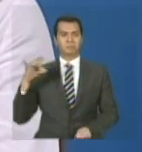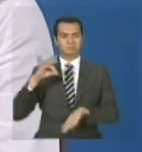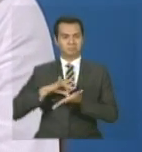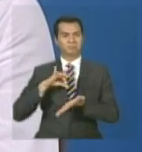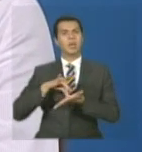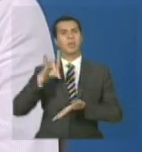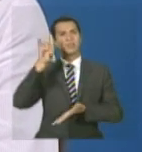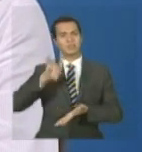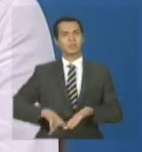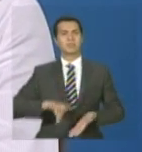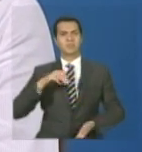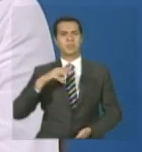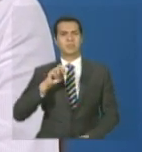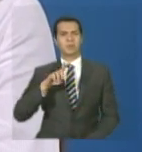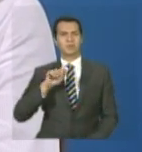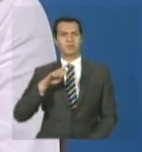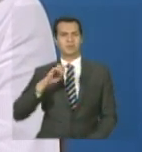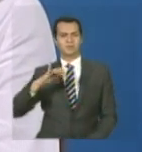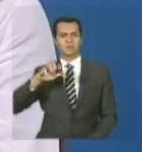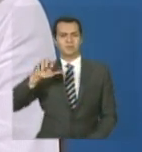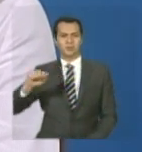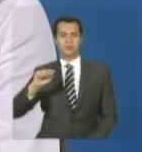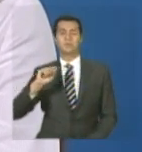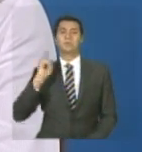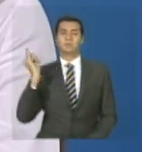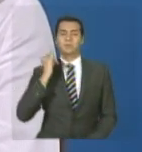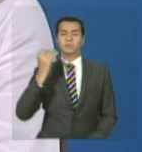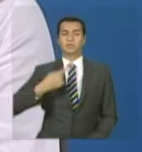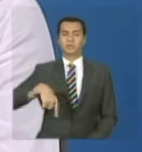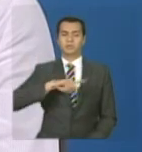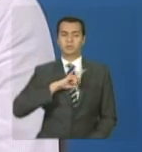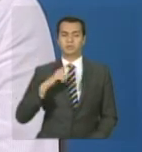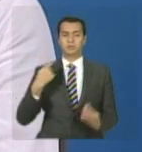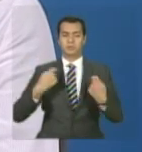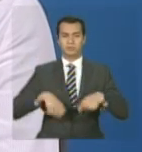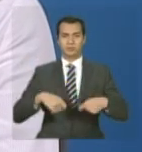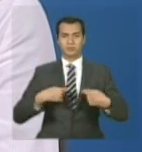Absolutamente democrático. Então o importante é que realmente nós conseguimos colocar